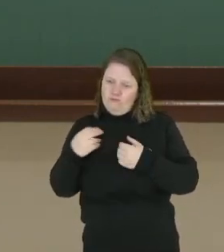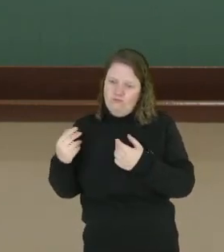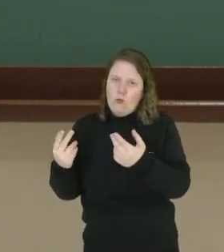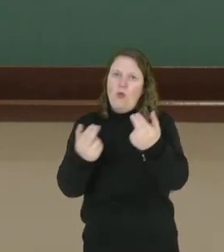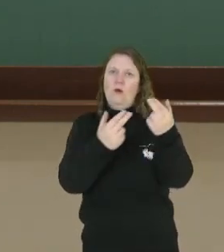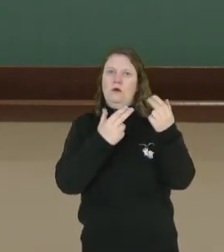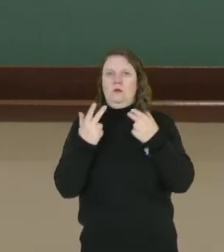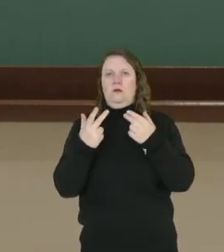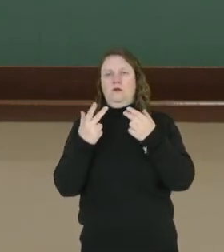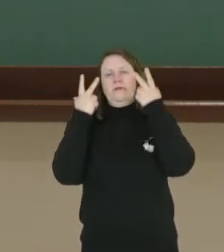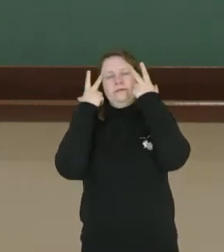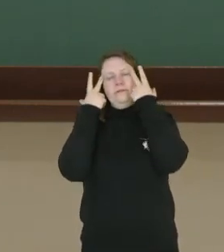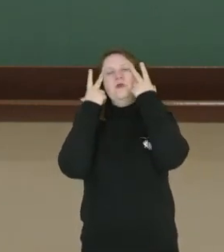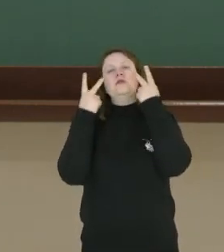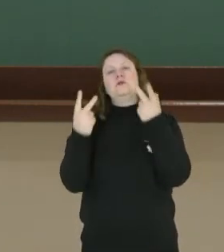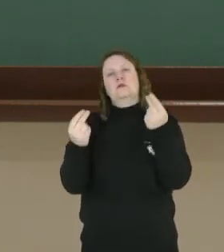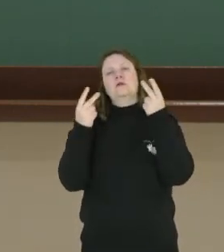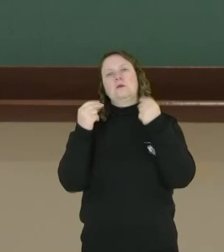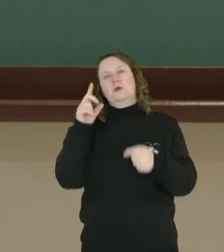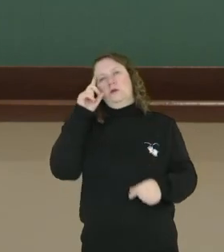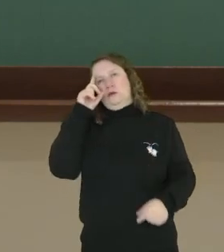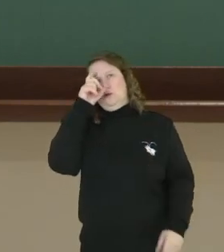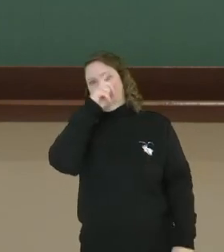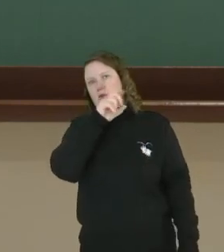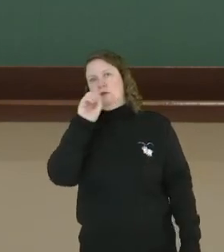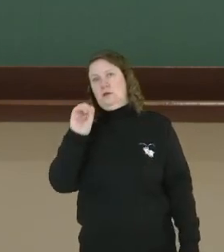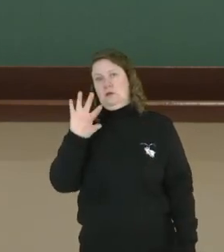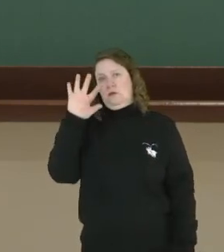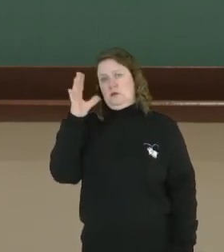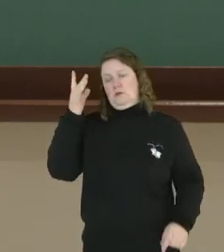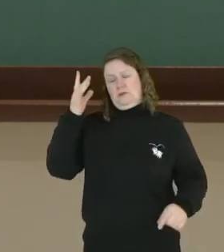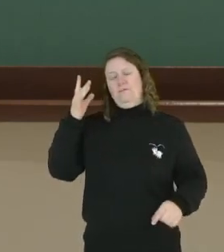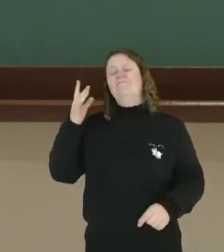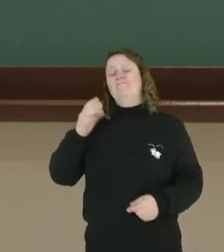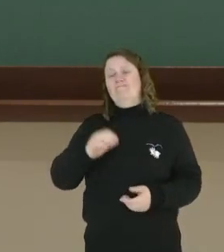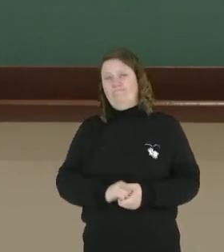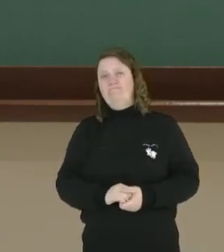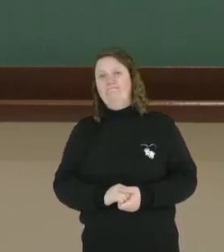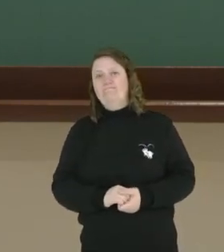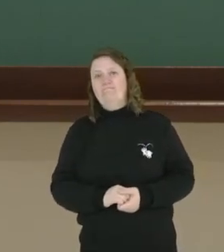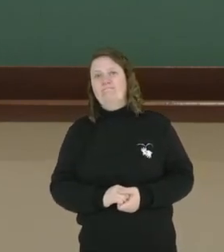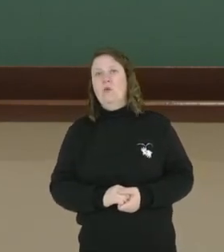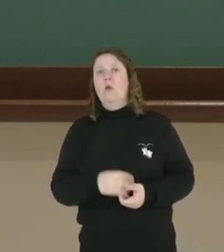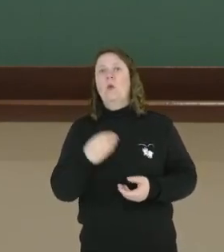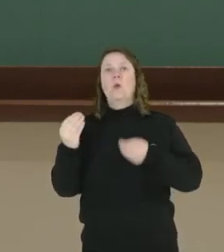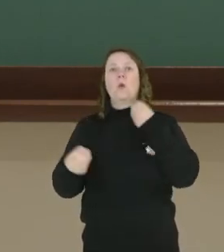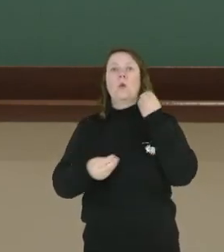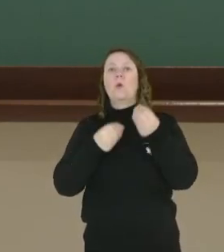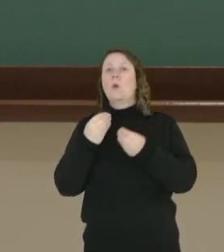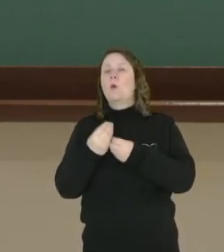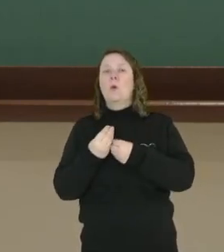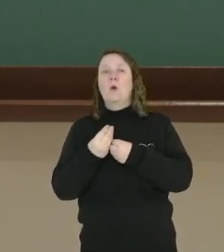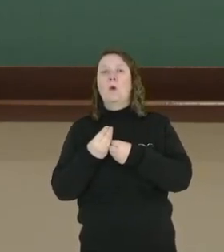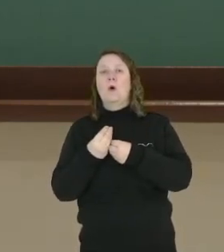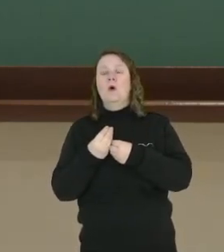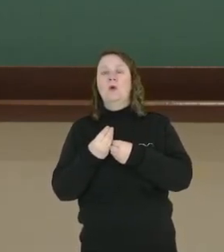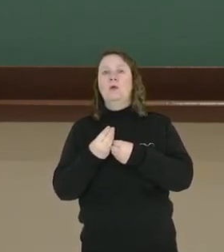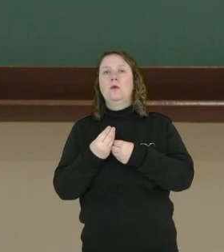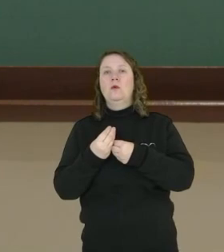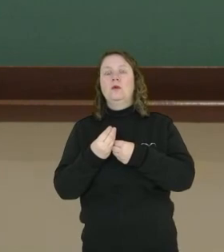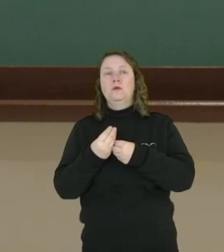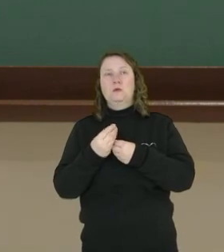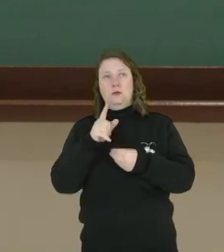muito difícil de acontecer, mas eu posso minimizar, certo? De que forma? Reduzindo primeiramente as dissipações por